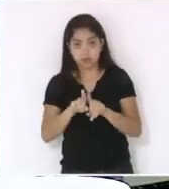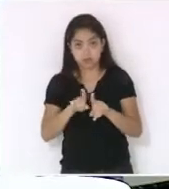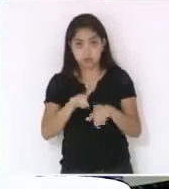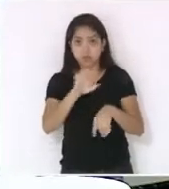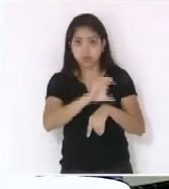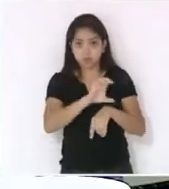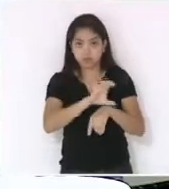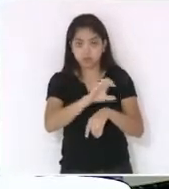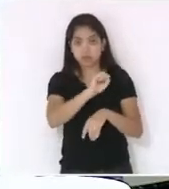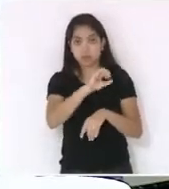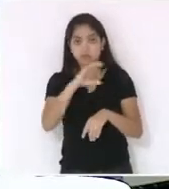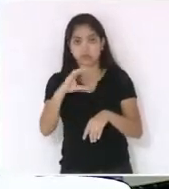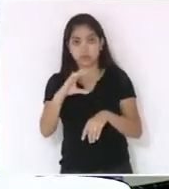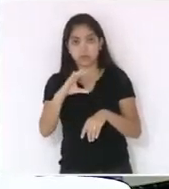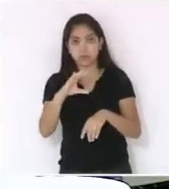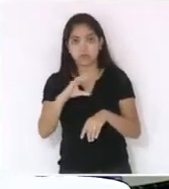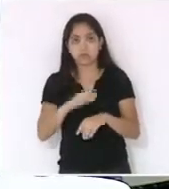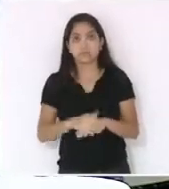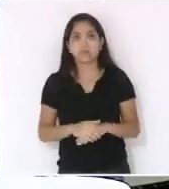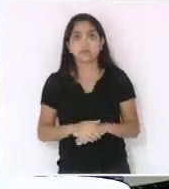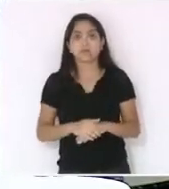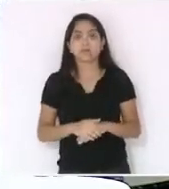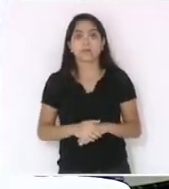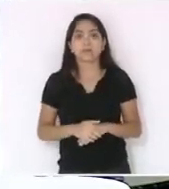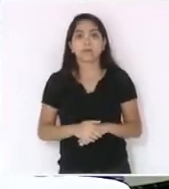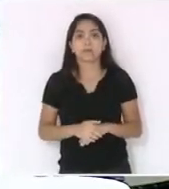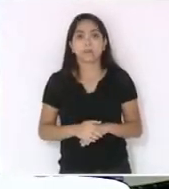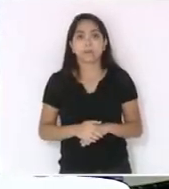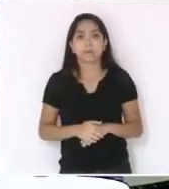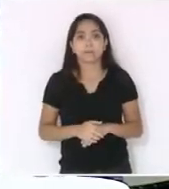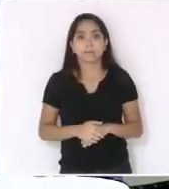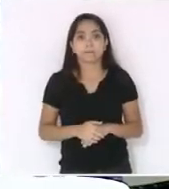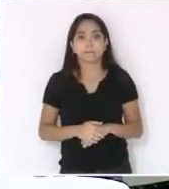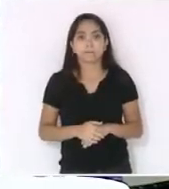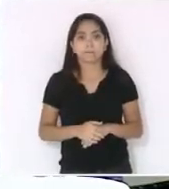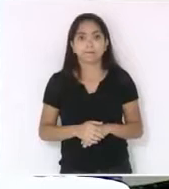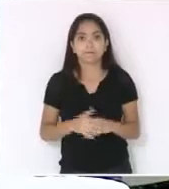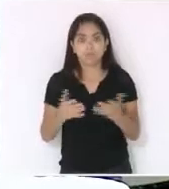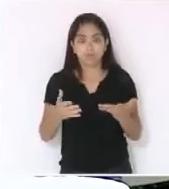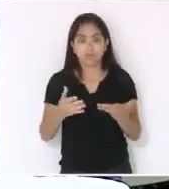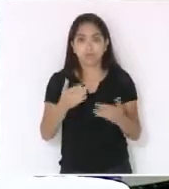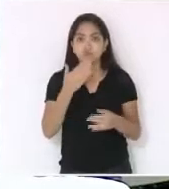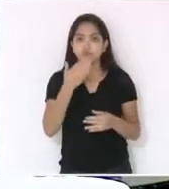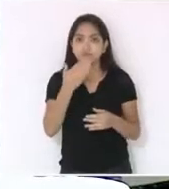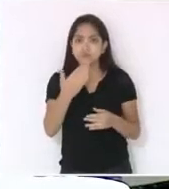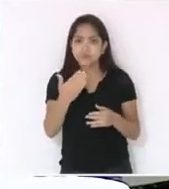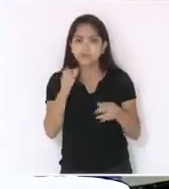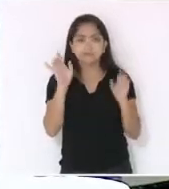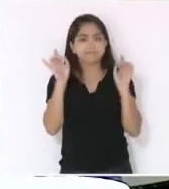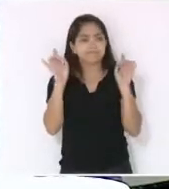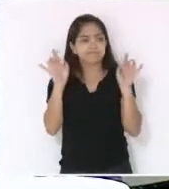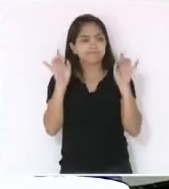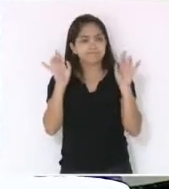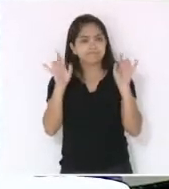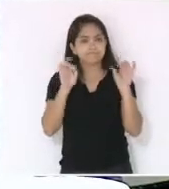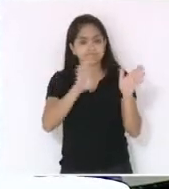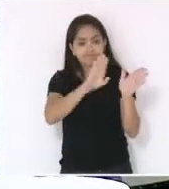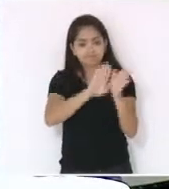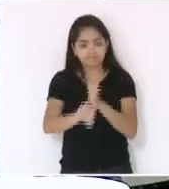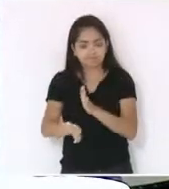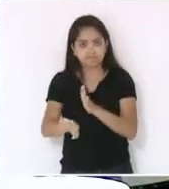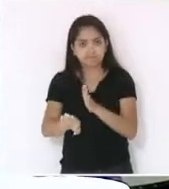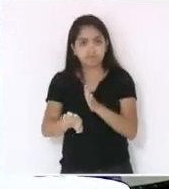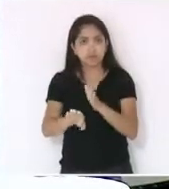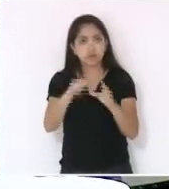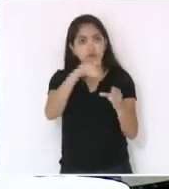de Santa Catarina pelo Mães pela Diversidade. Deixo um pedido especial pela derrubada do voto